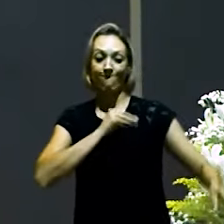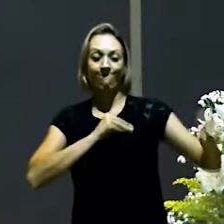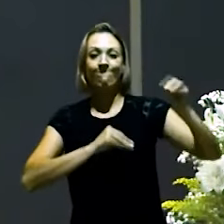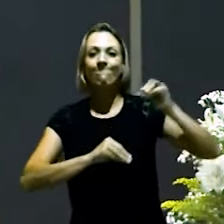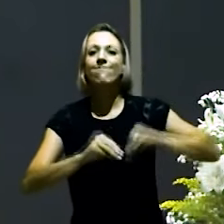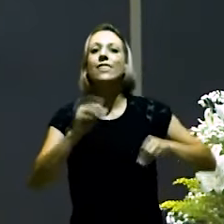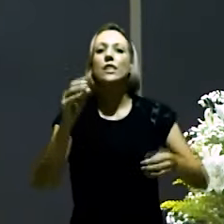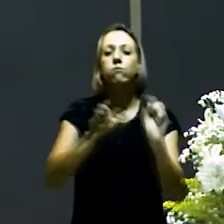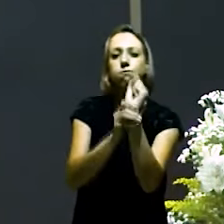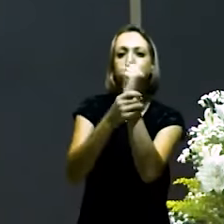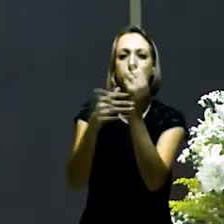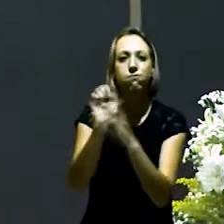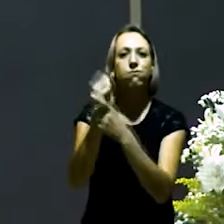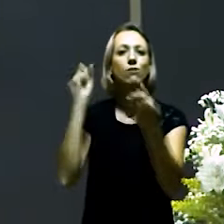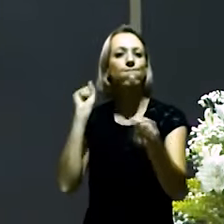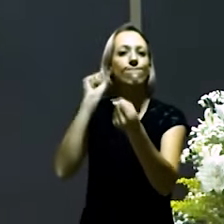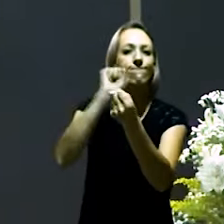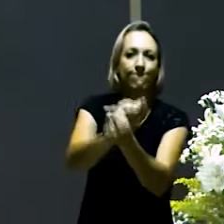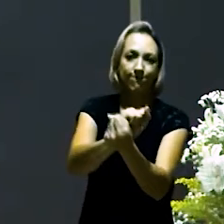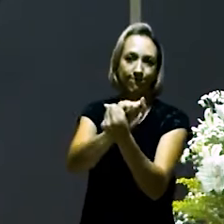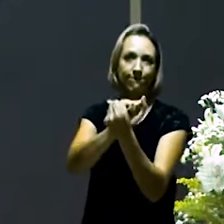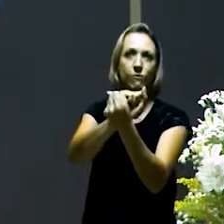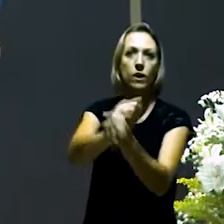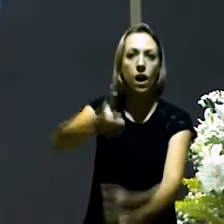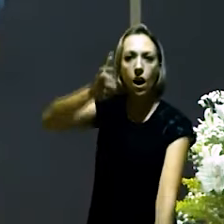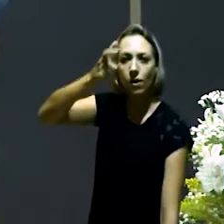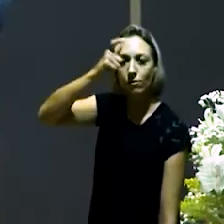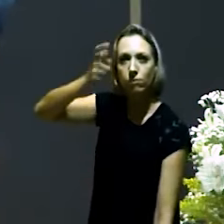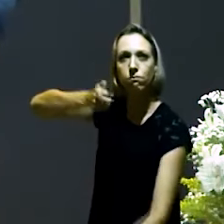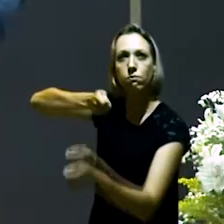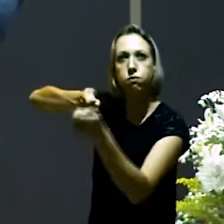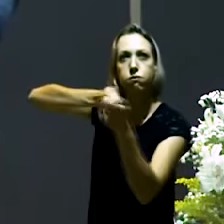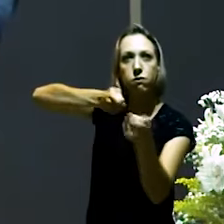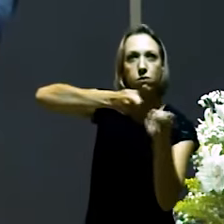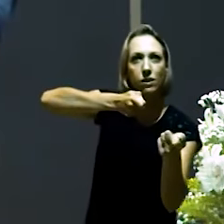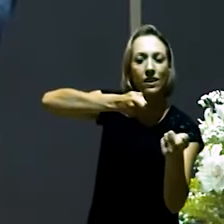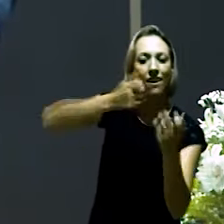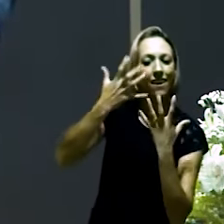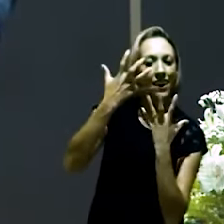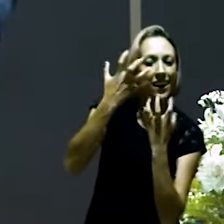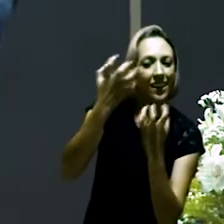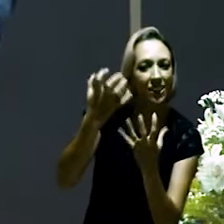escravidão na qual o homem entrou, como um despojo de um inimigo que nos conquistou, nós não conseguimos mais